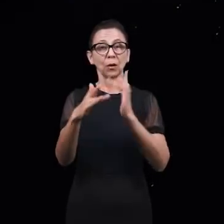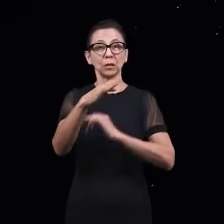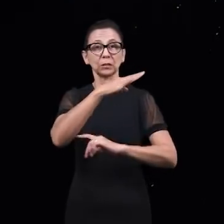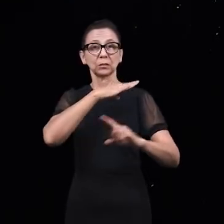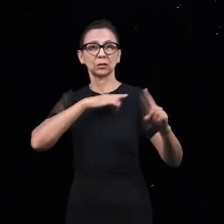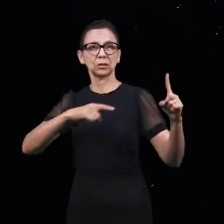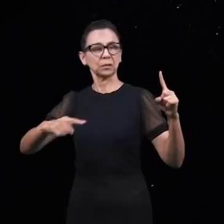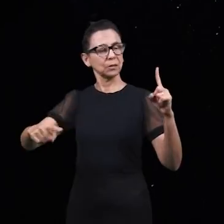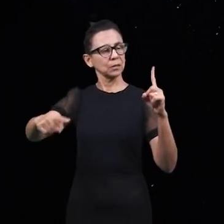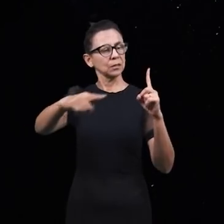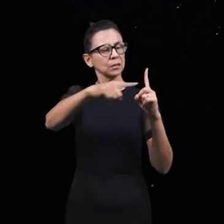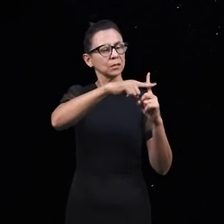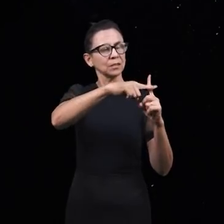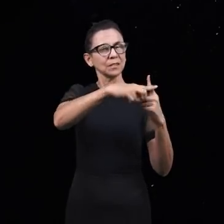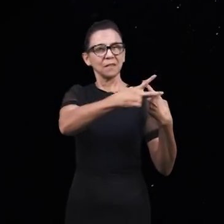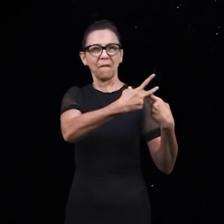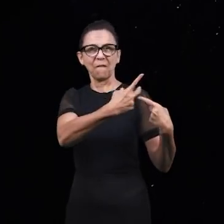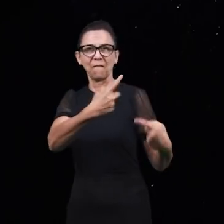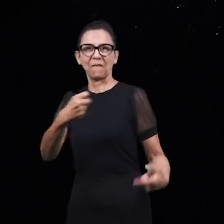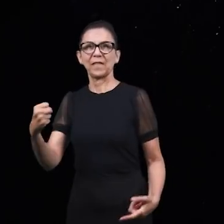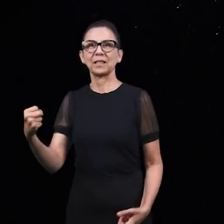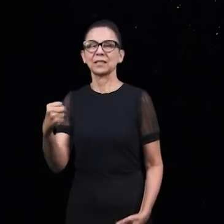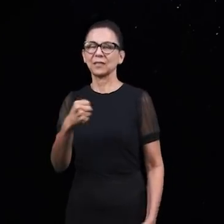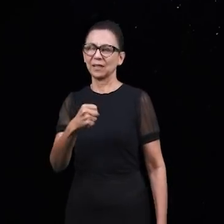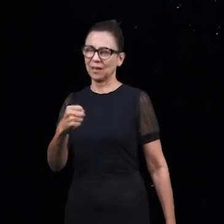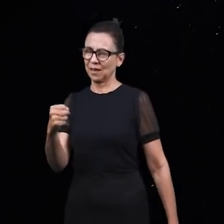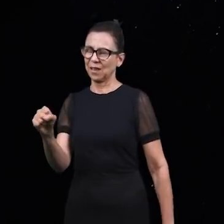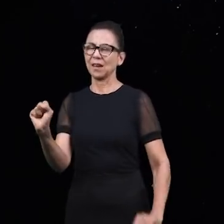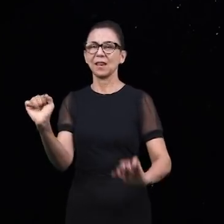luz, venceu a morte,